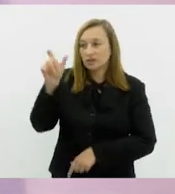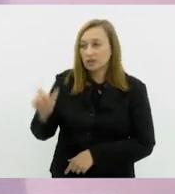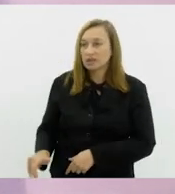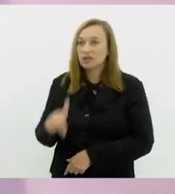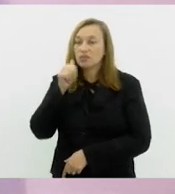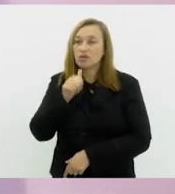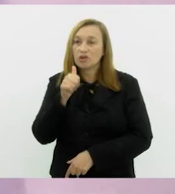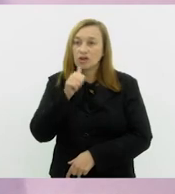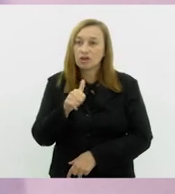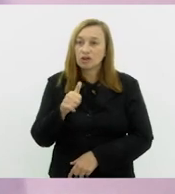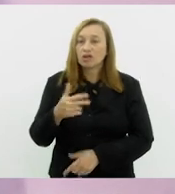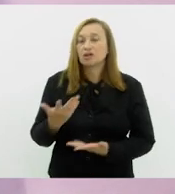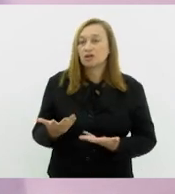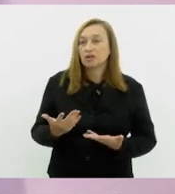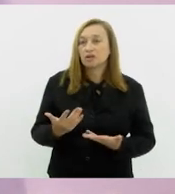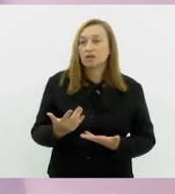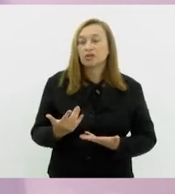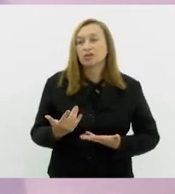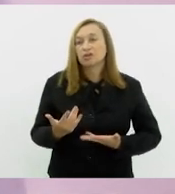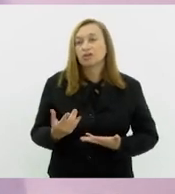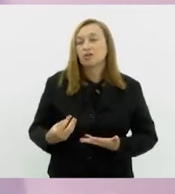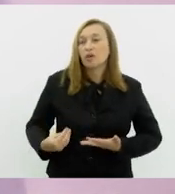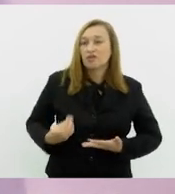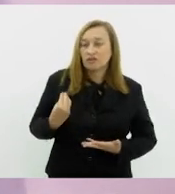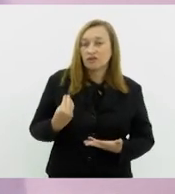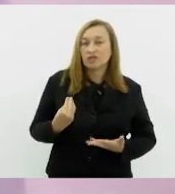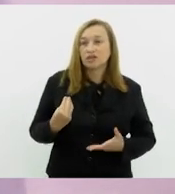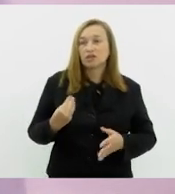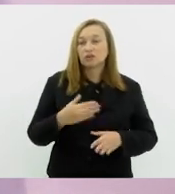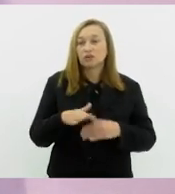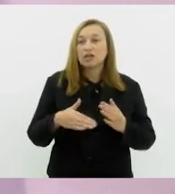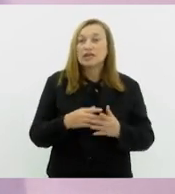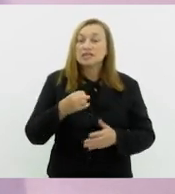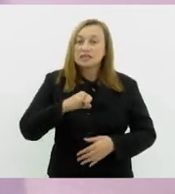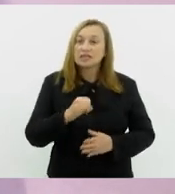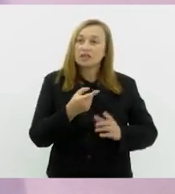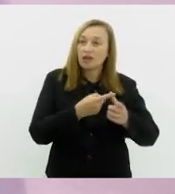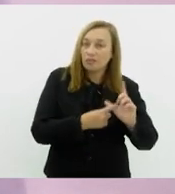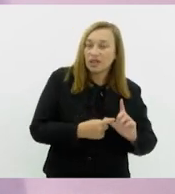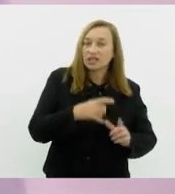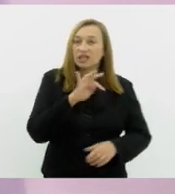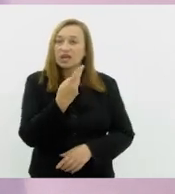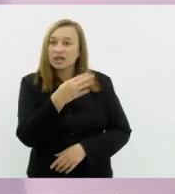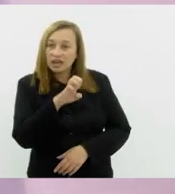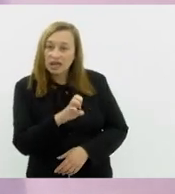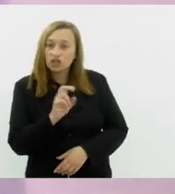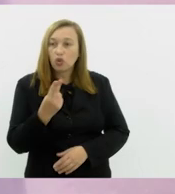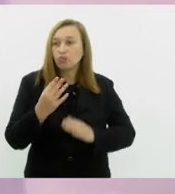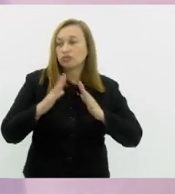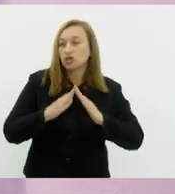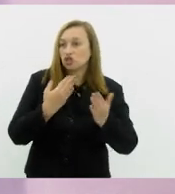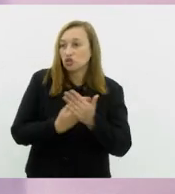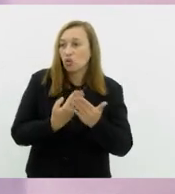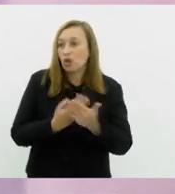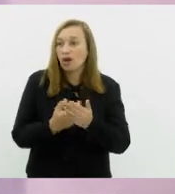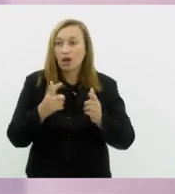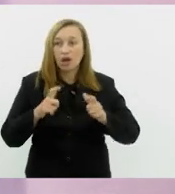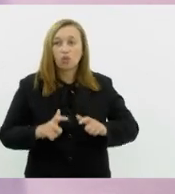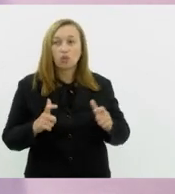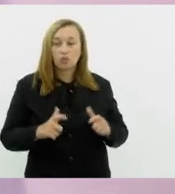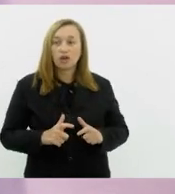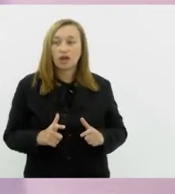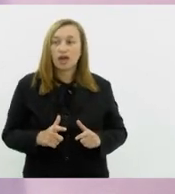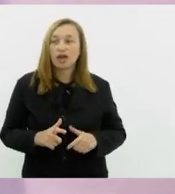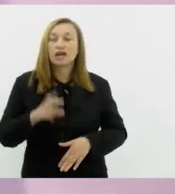sua vida concreta estabelecida. Porque se ela depende da creche, se ela depende da escola, que é o lugar, né, em que a